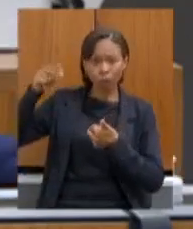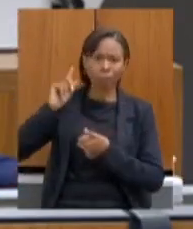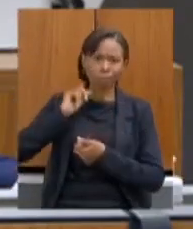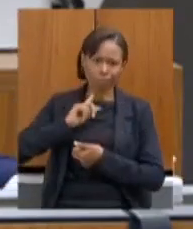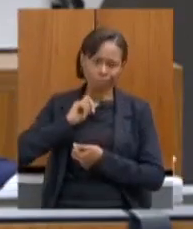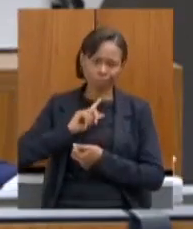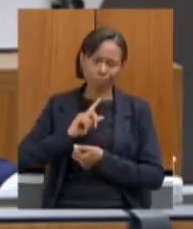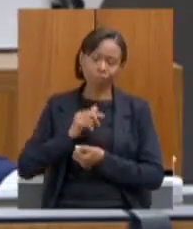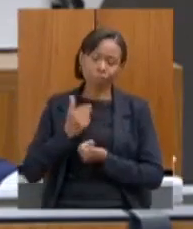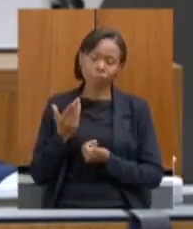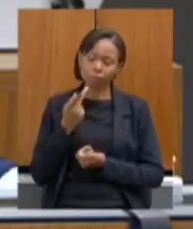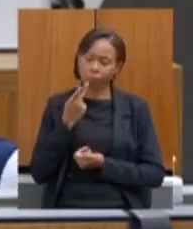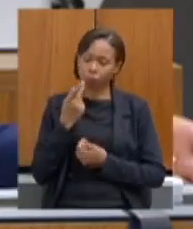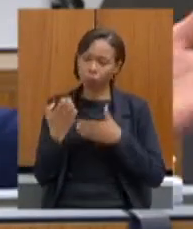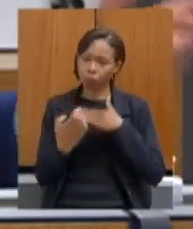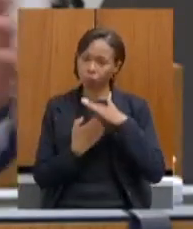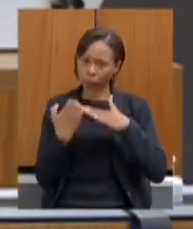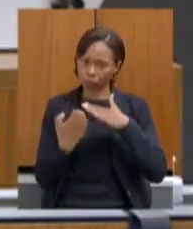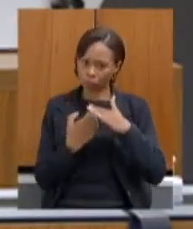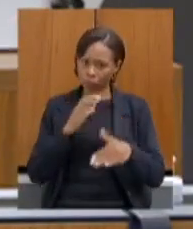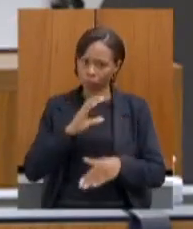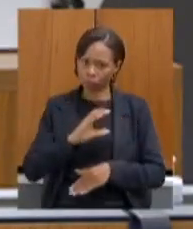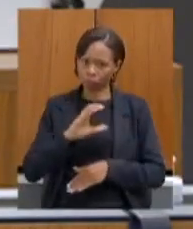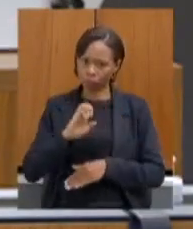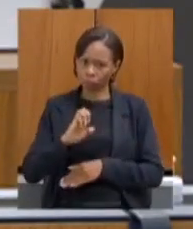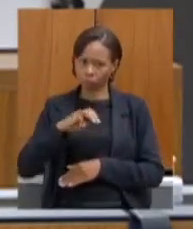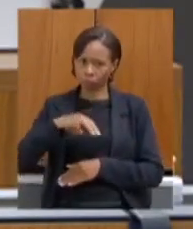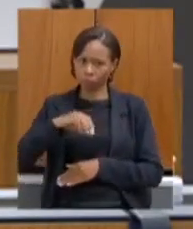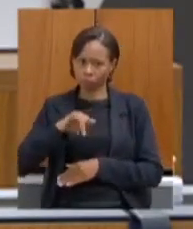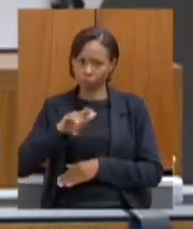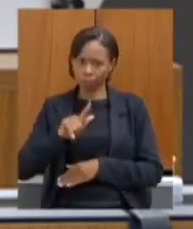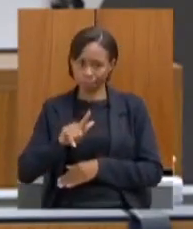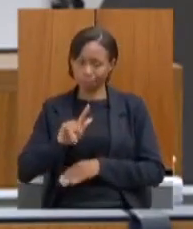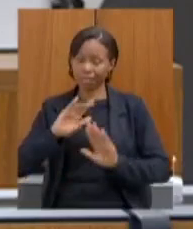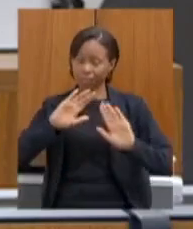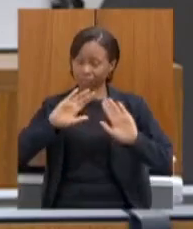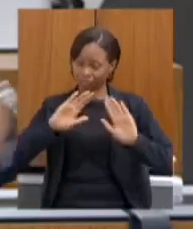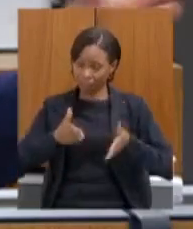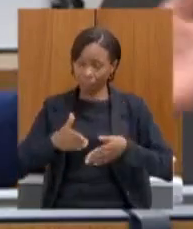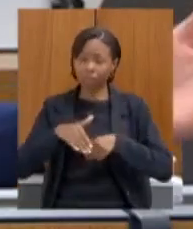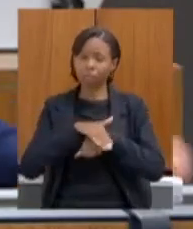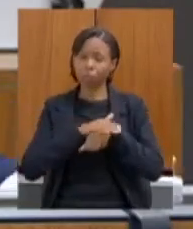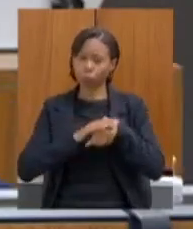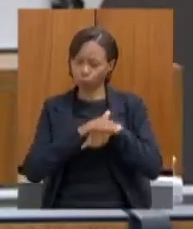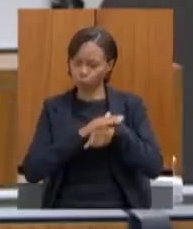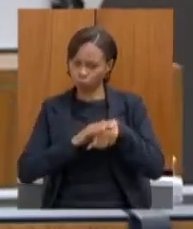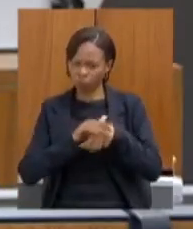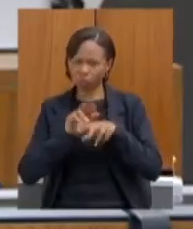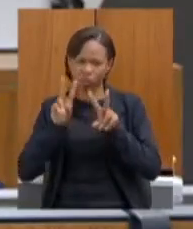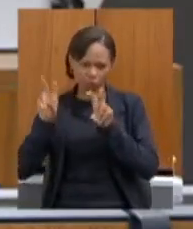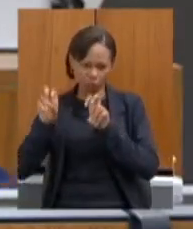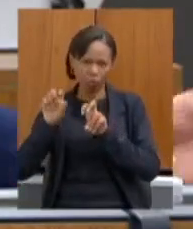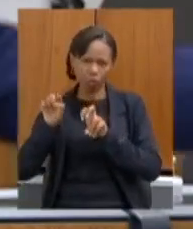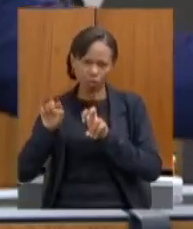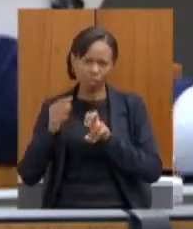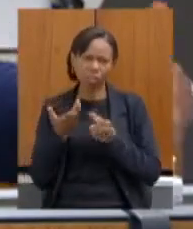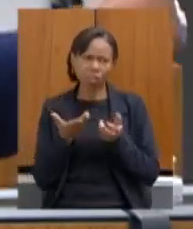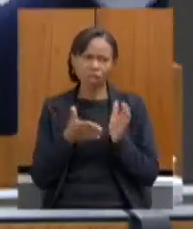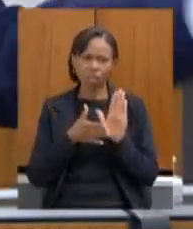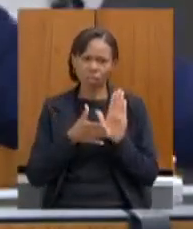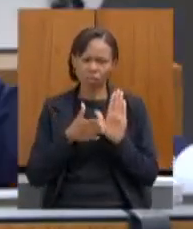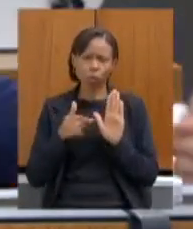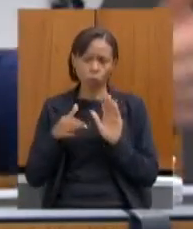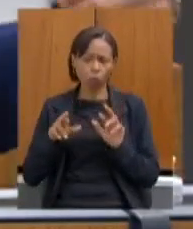comentando rapidamente, já tivemos conversas sobre este assunto. Acho que está no papel do deputado, senhor,